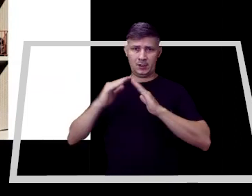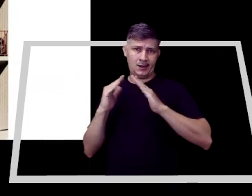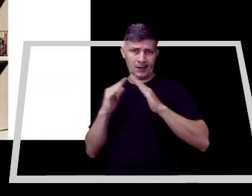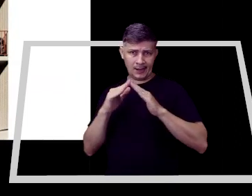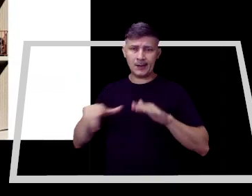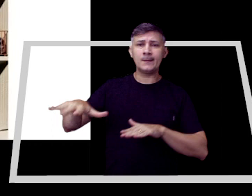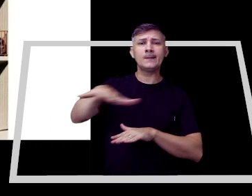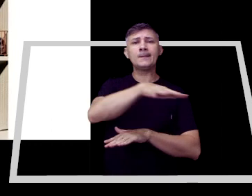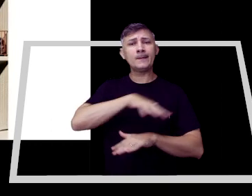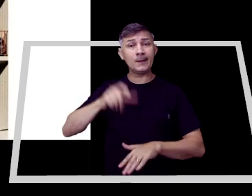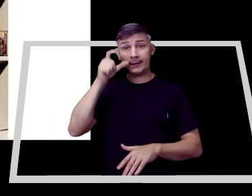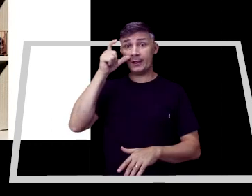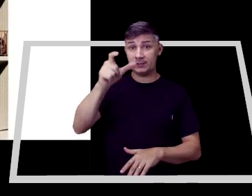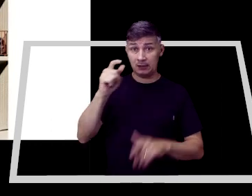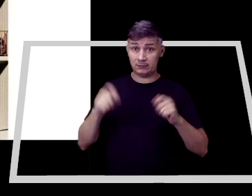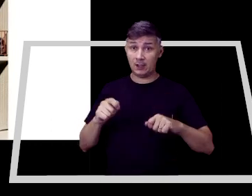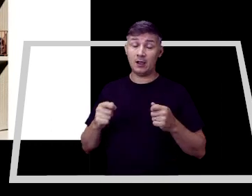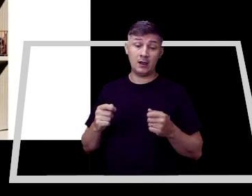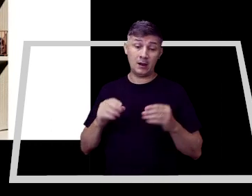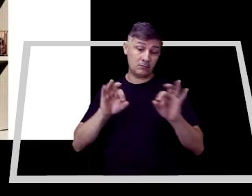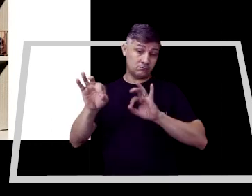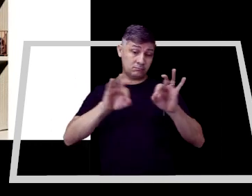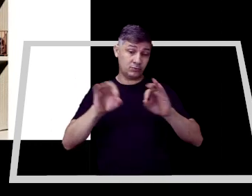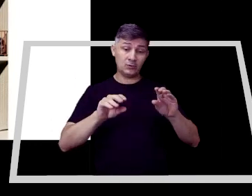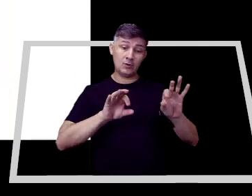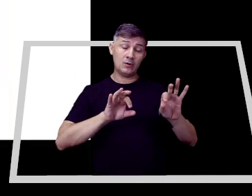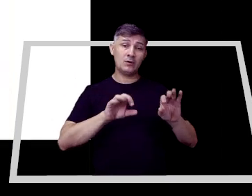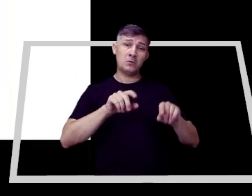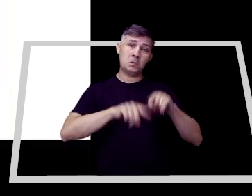os interessados comporem, enfim, a partir